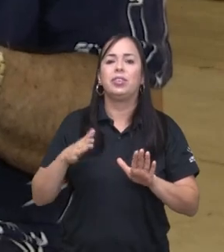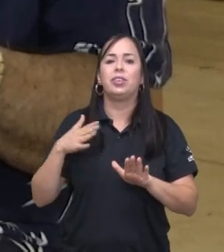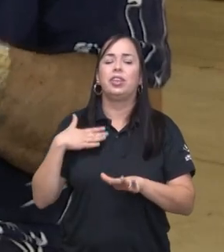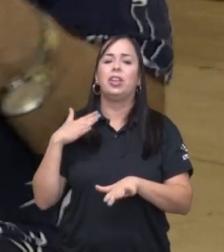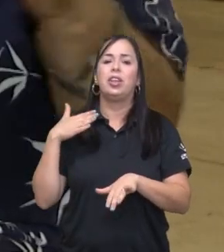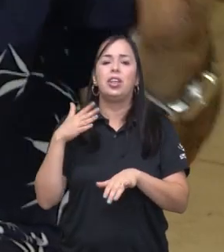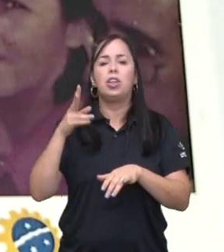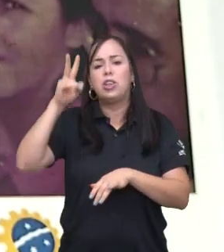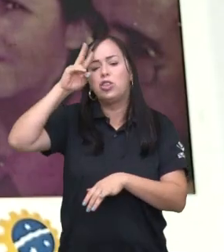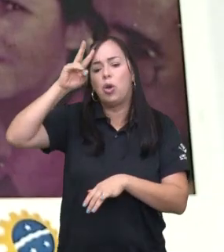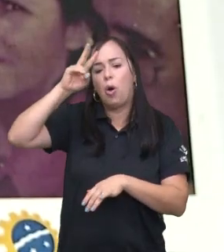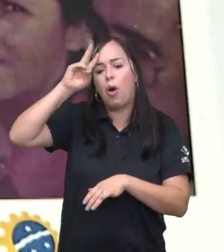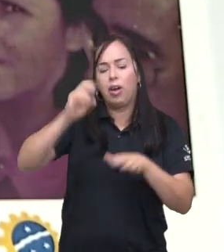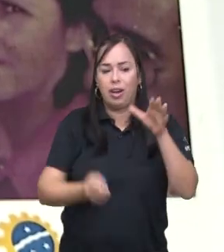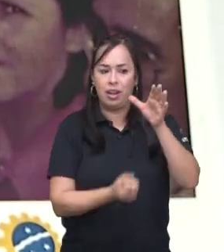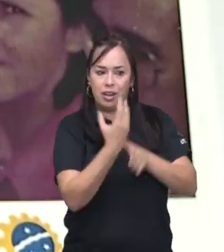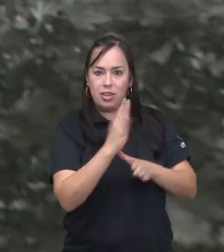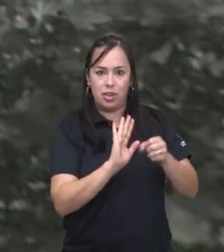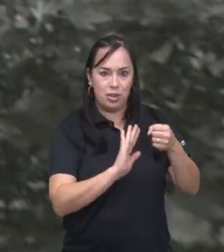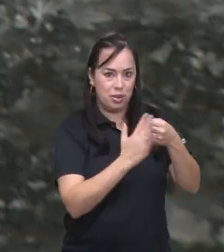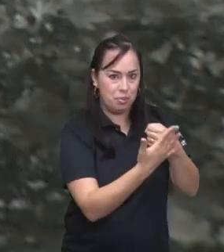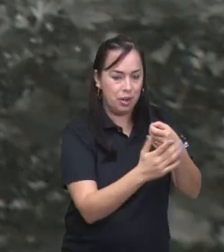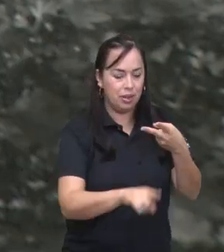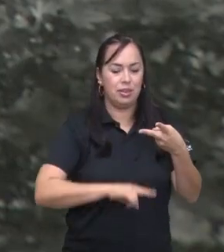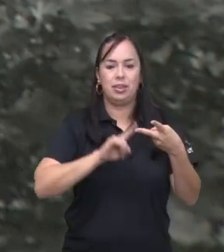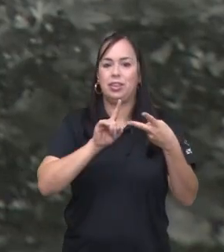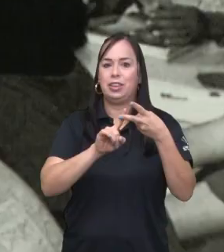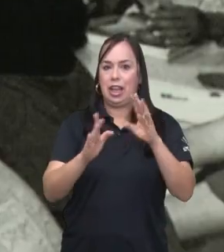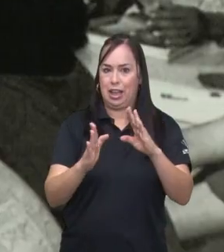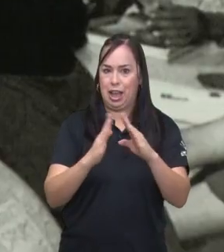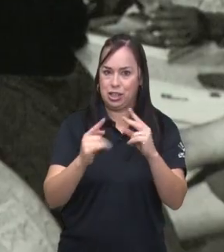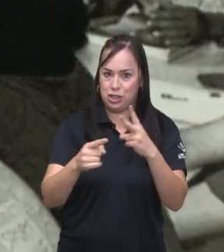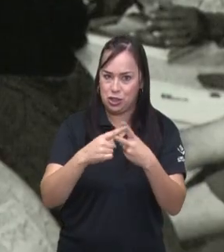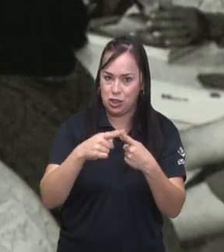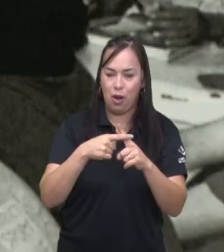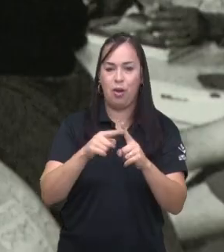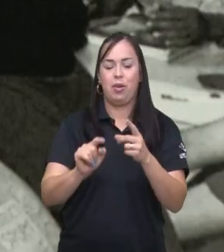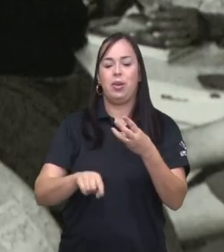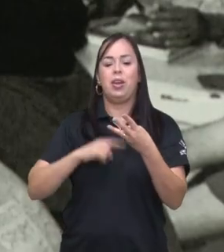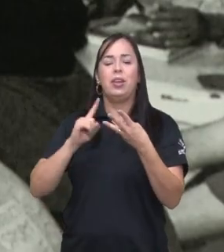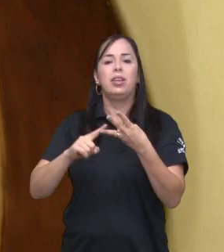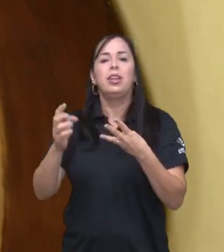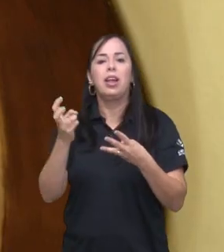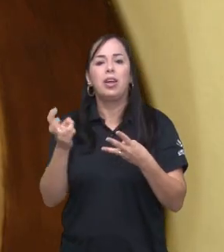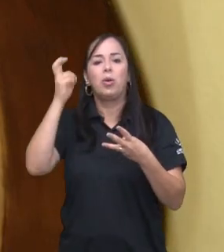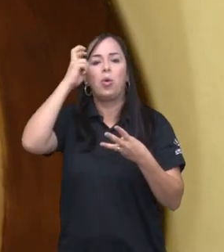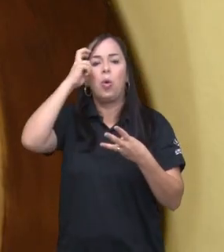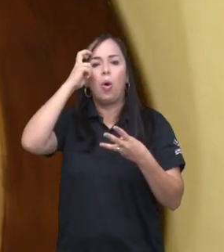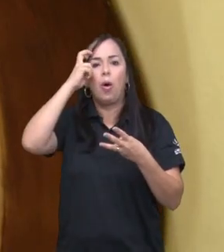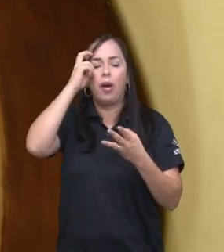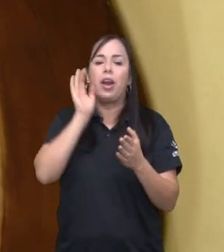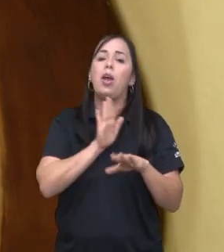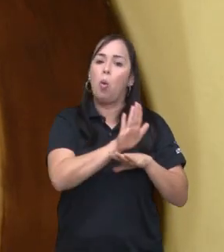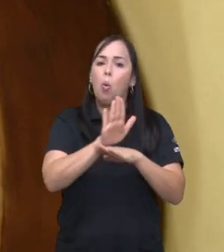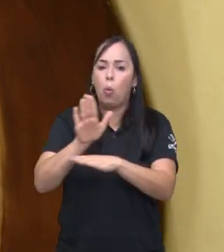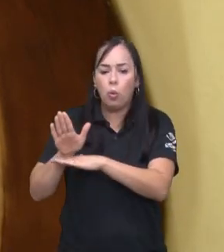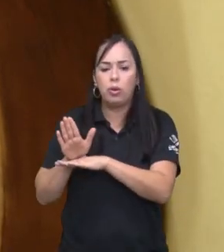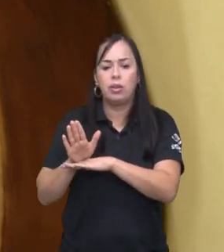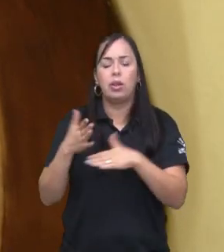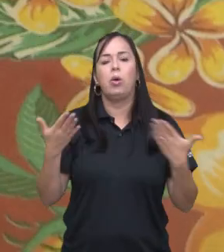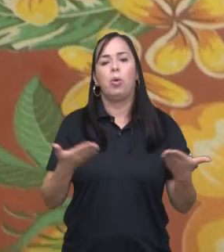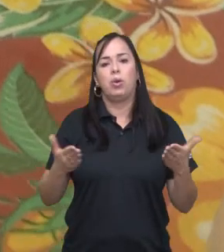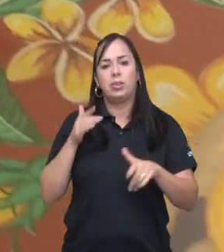parte dessa história, tanto da criação do bairro, na caminhada da igreja, na caminhada da cultura, e hoje a gente desenvolve aqui um